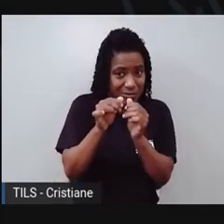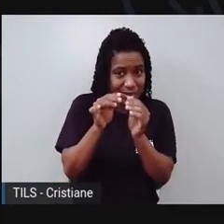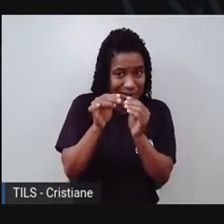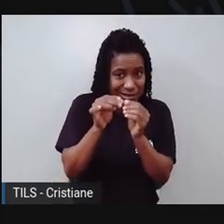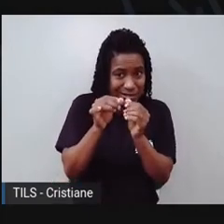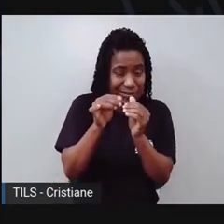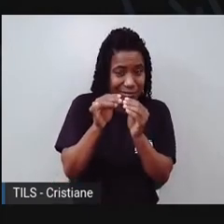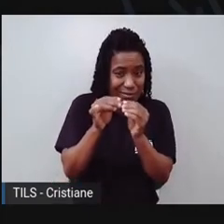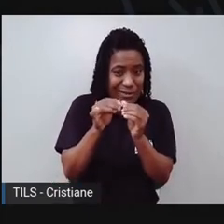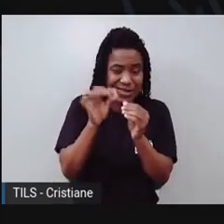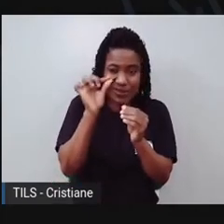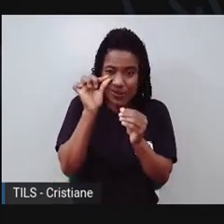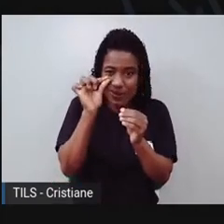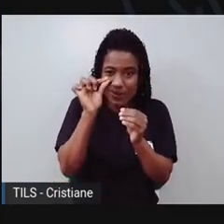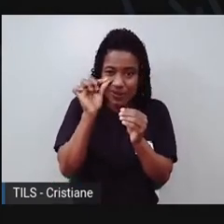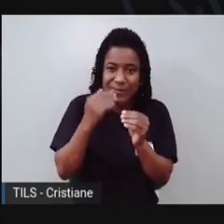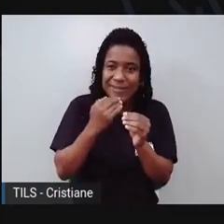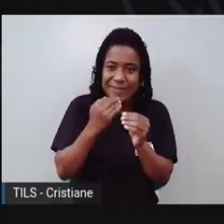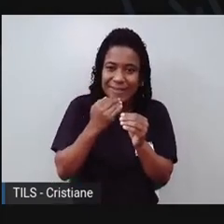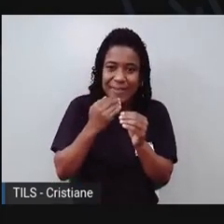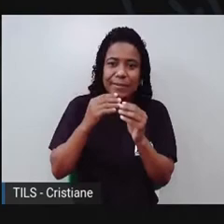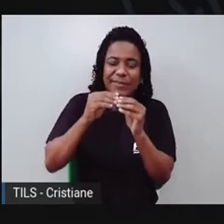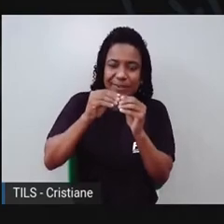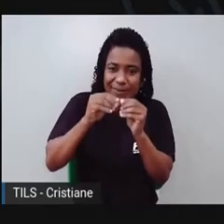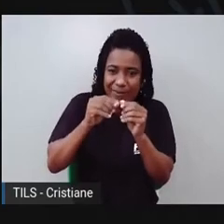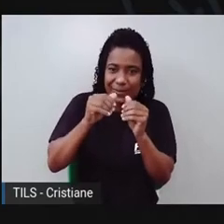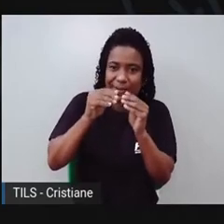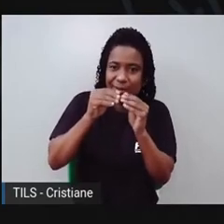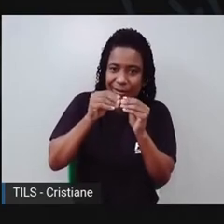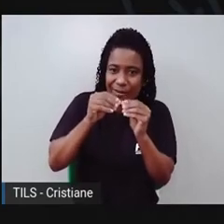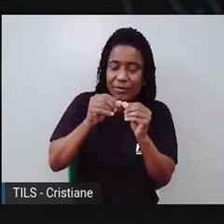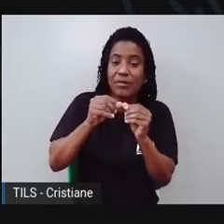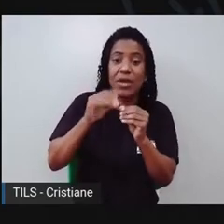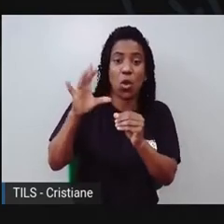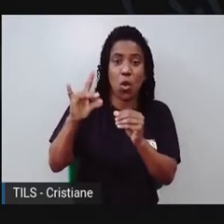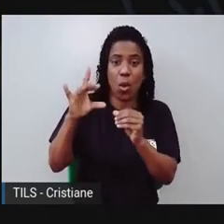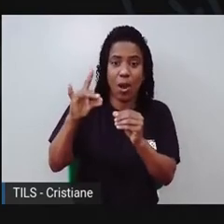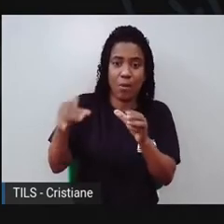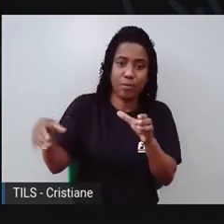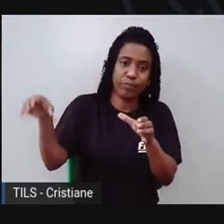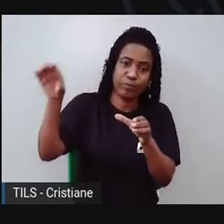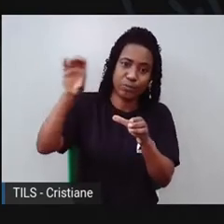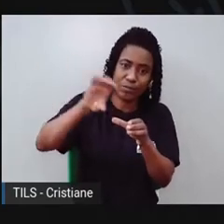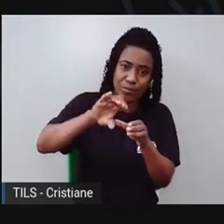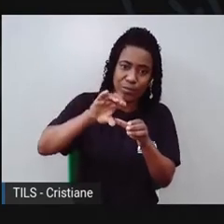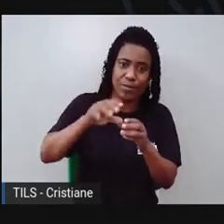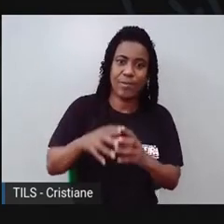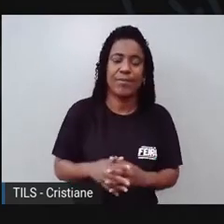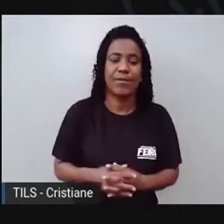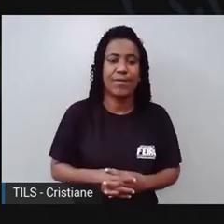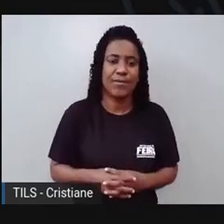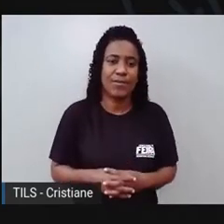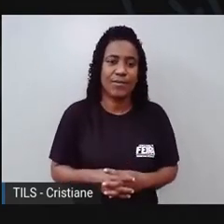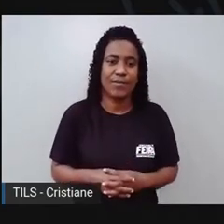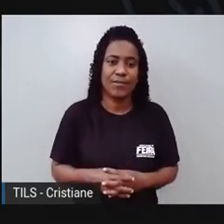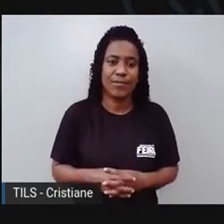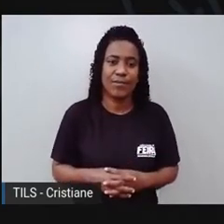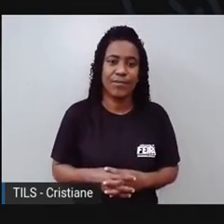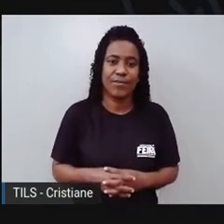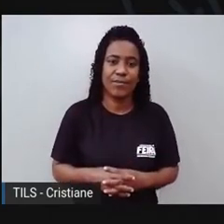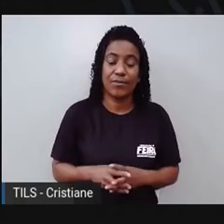estar tirando, sabe? Dissolvendo. Aí a gente vai colocar um